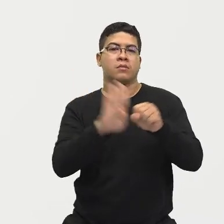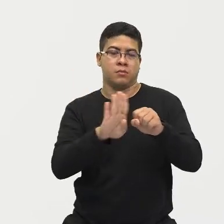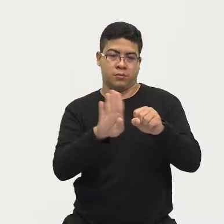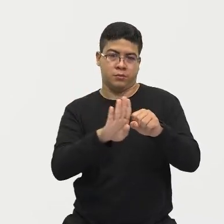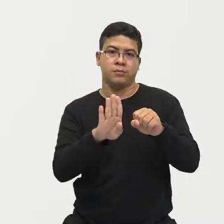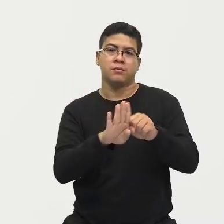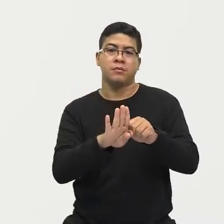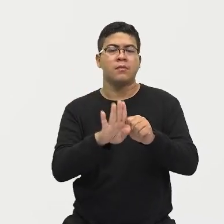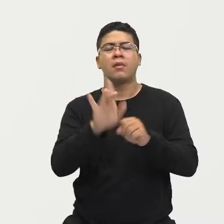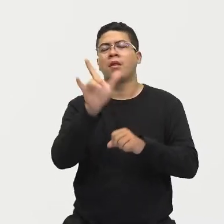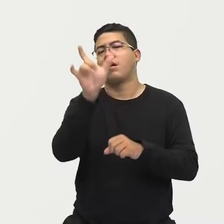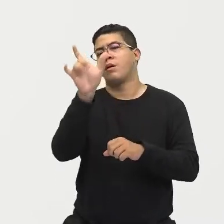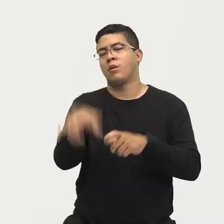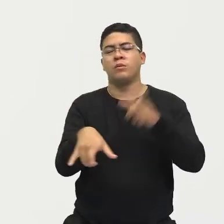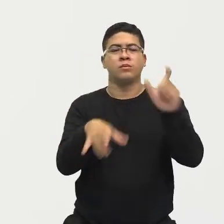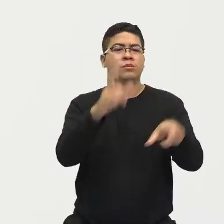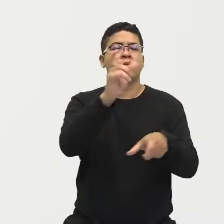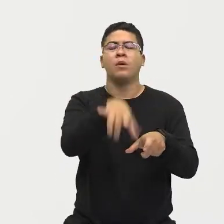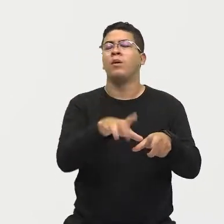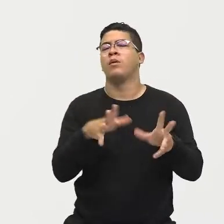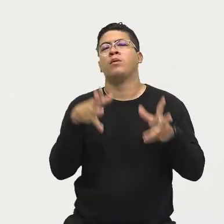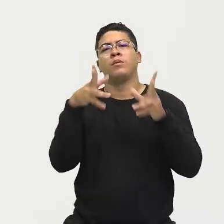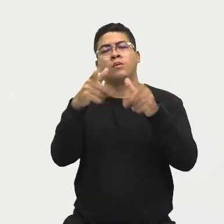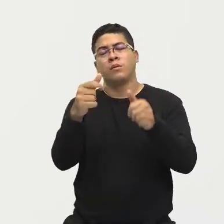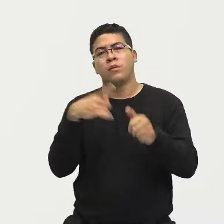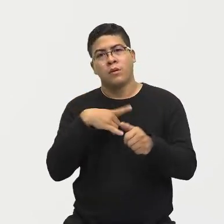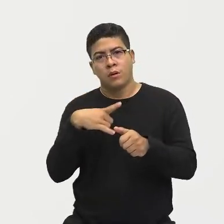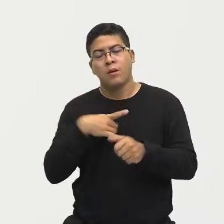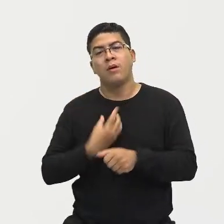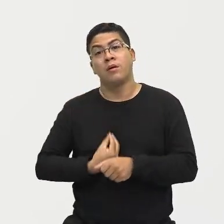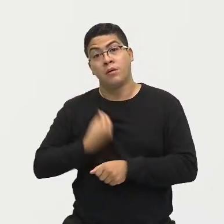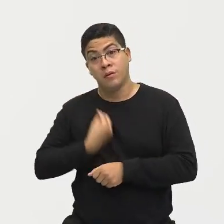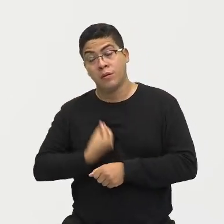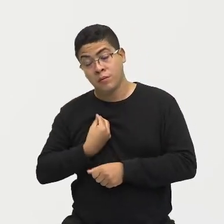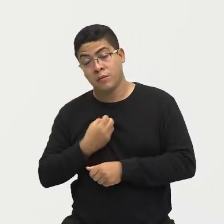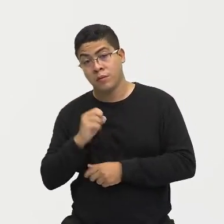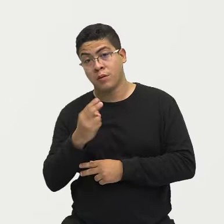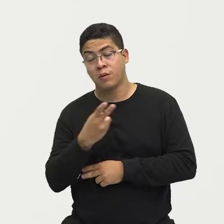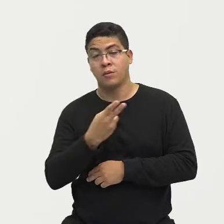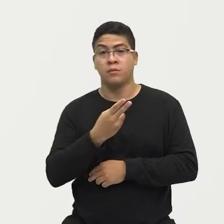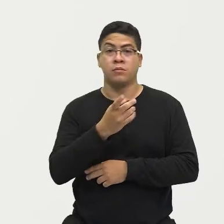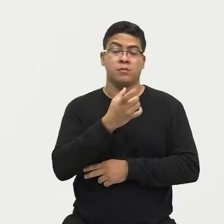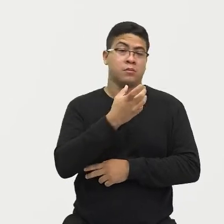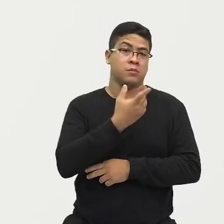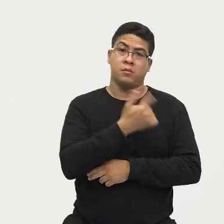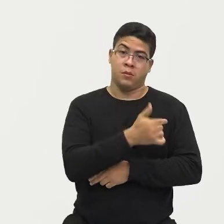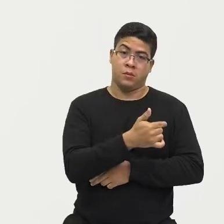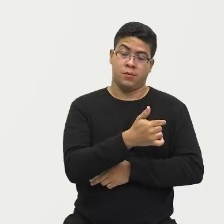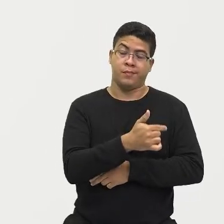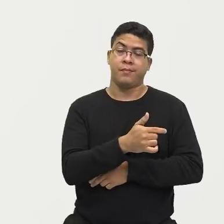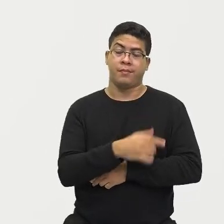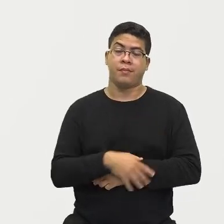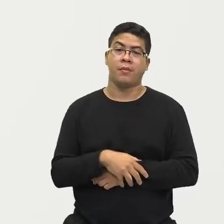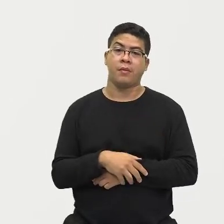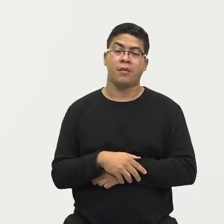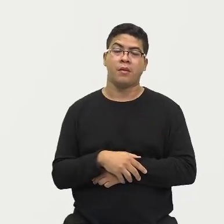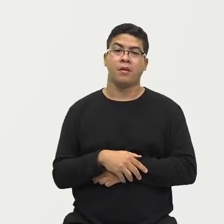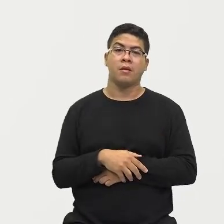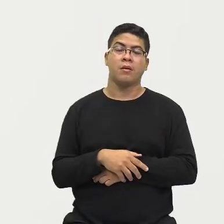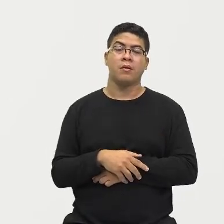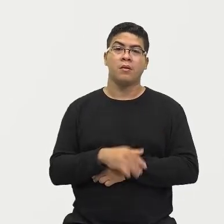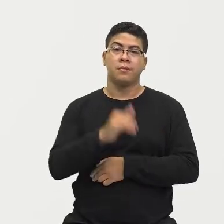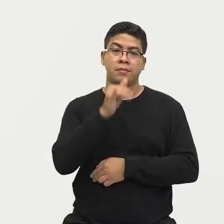os seres, né? Seres que existem ou não. Cadeira, mesa,